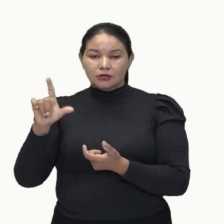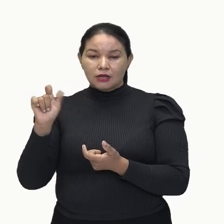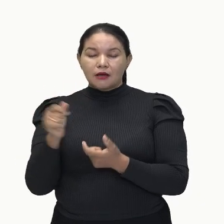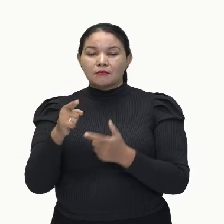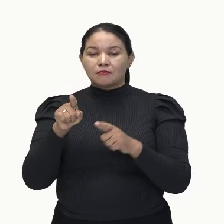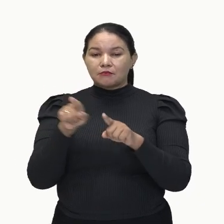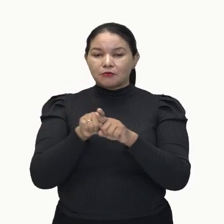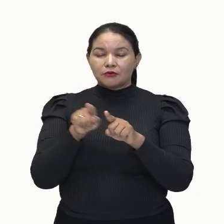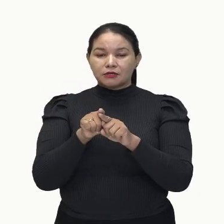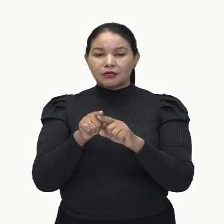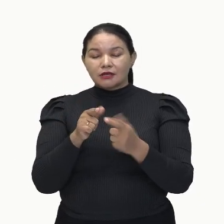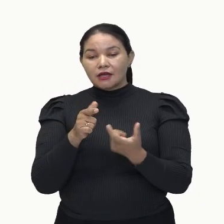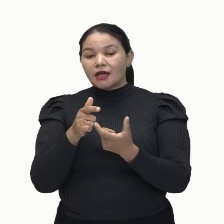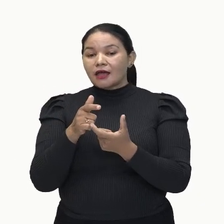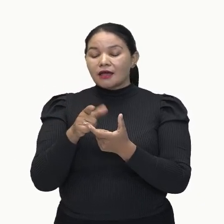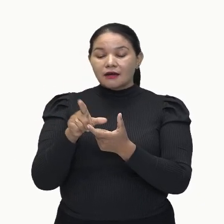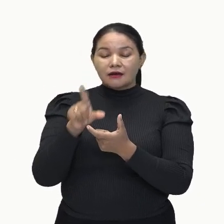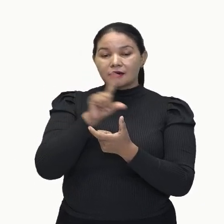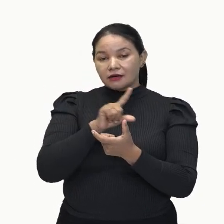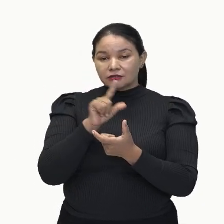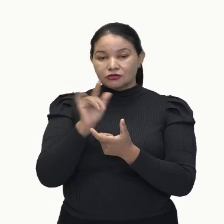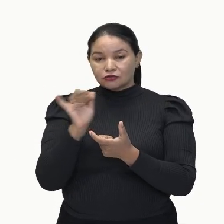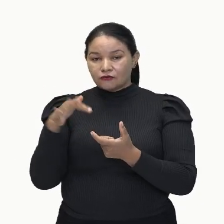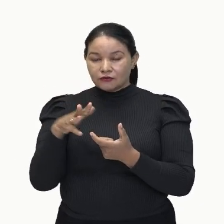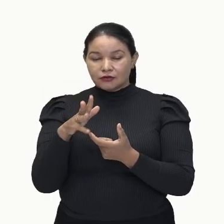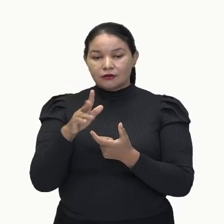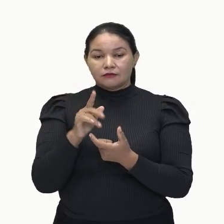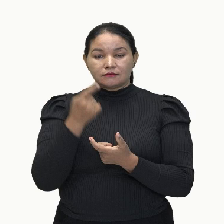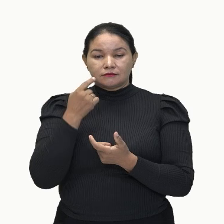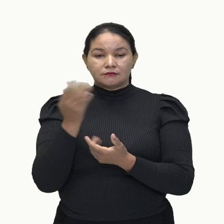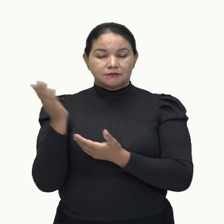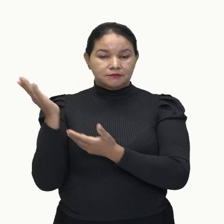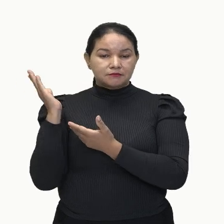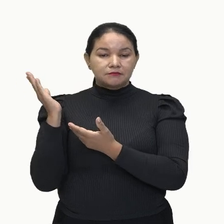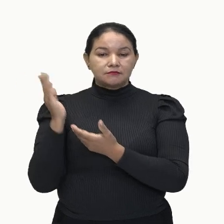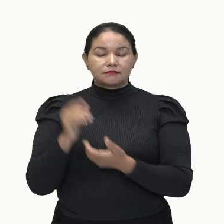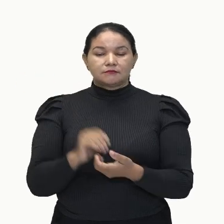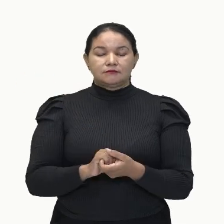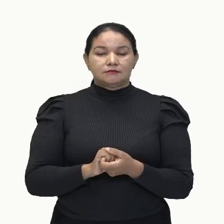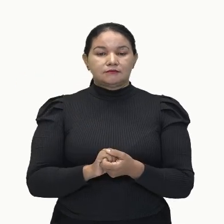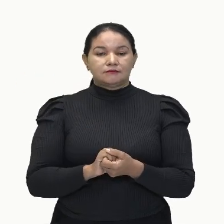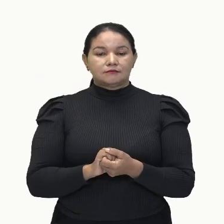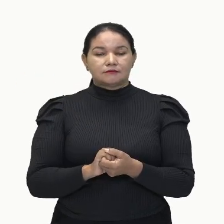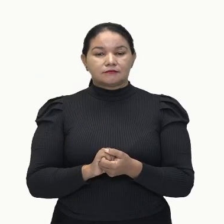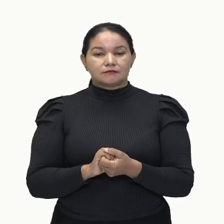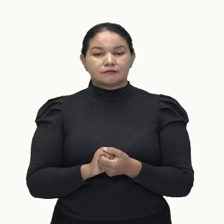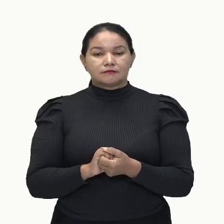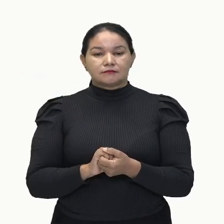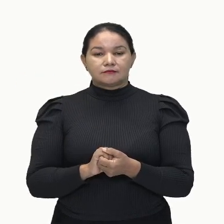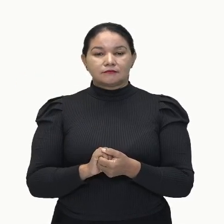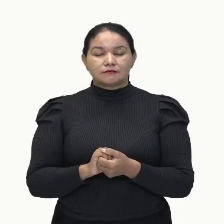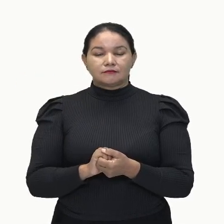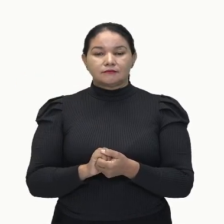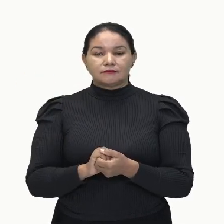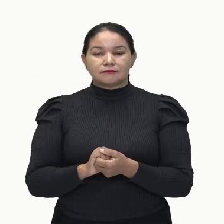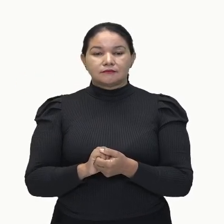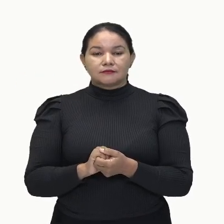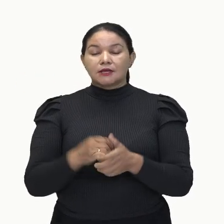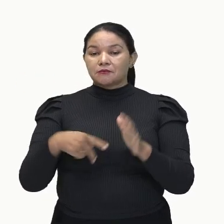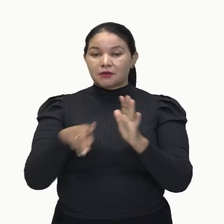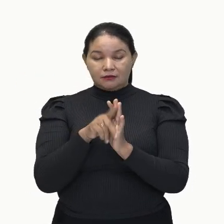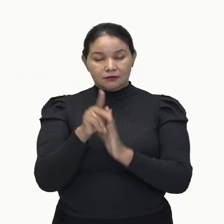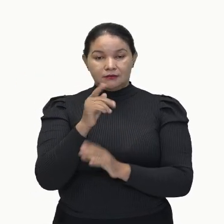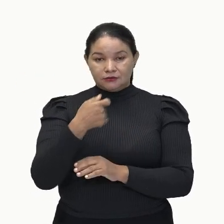Sil este tipo de palabra se encuentra gráficamente portug caracterítica propia delol para